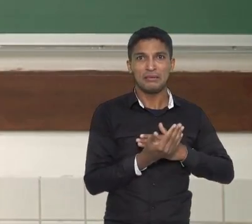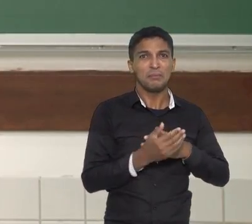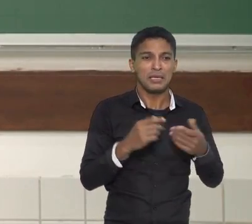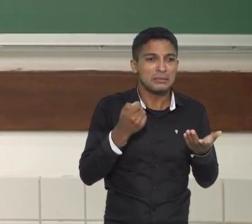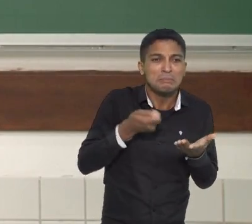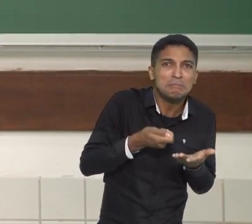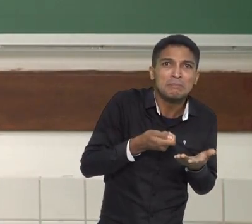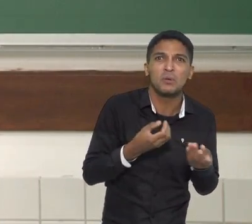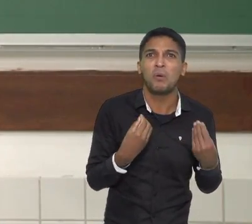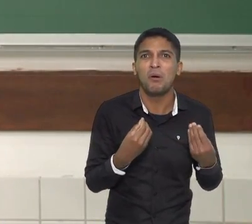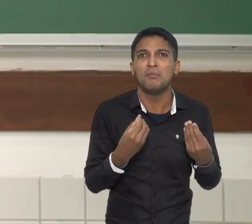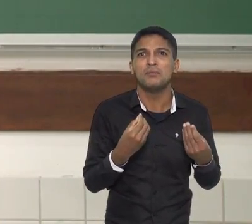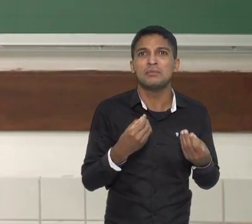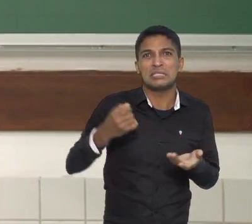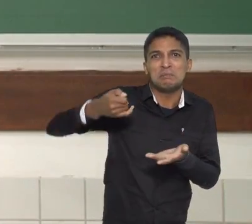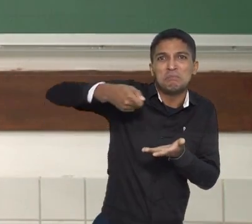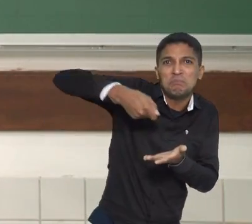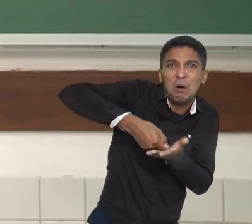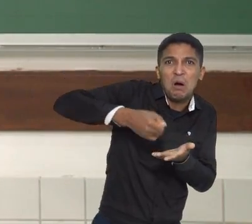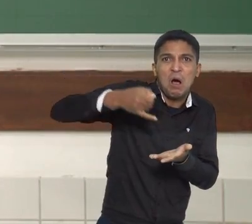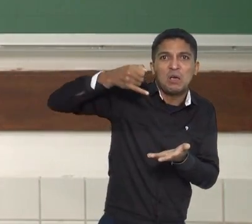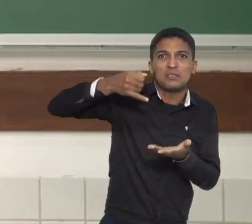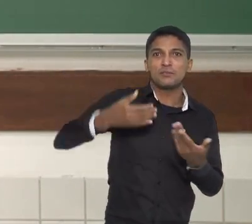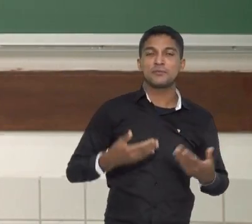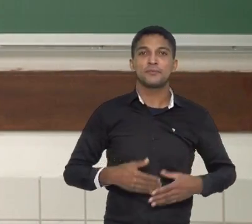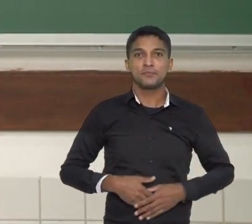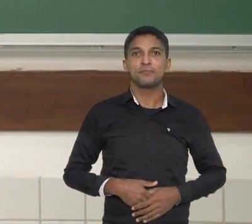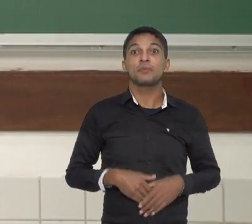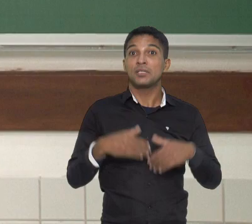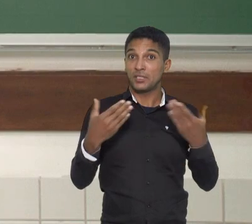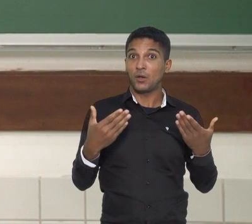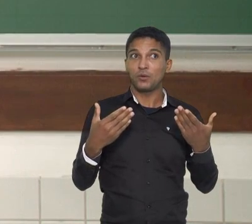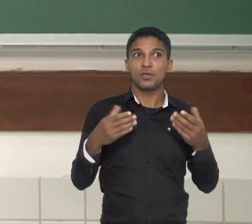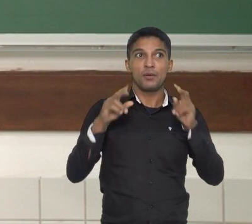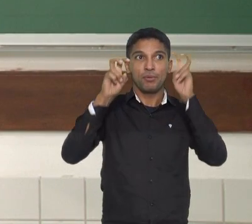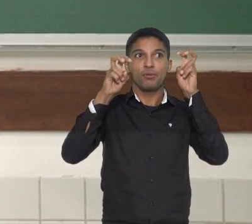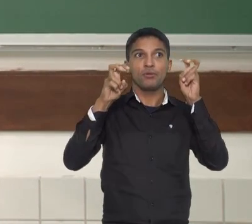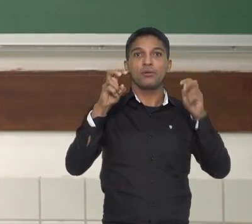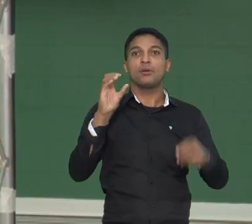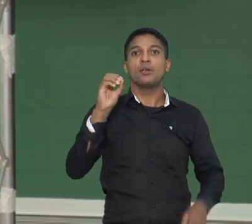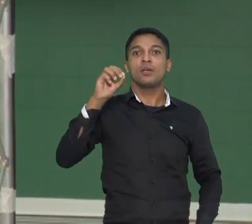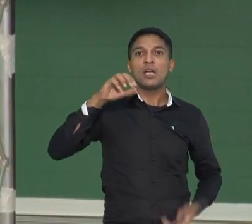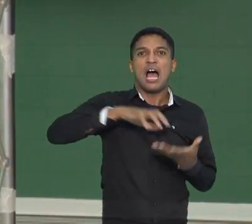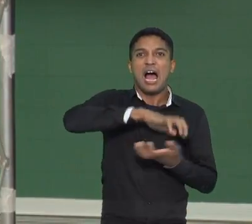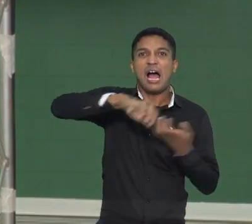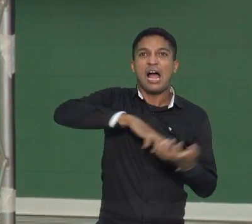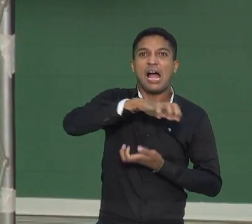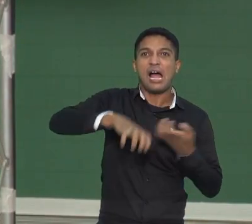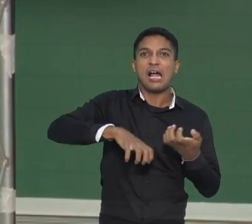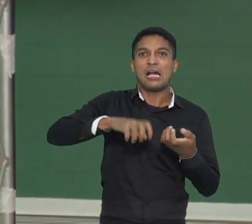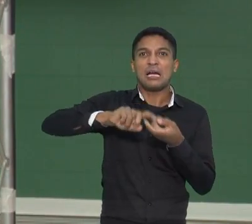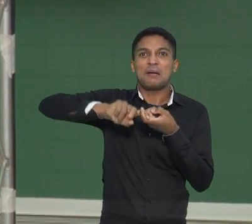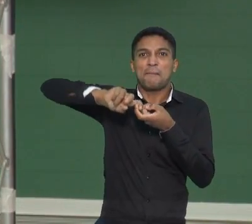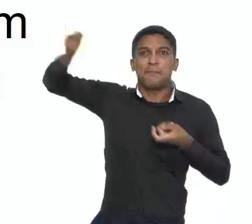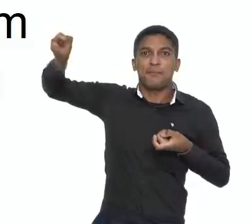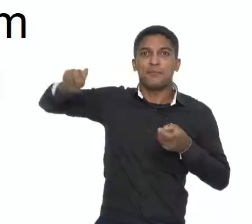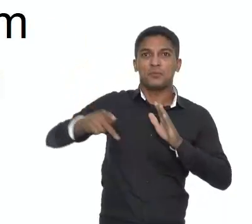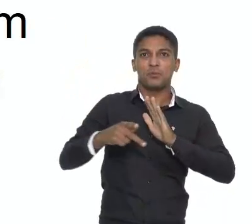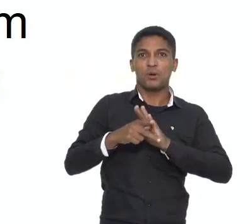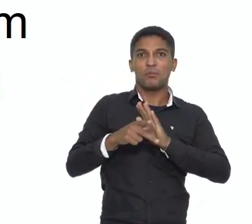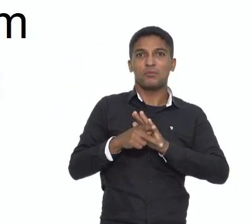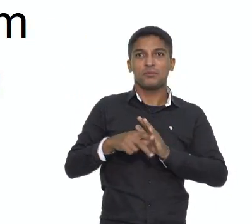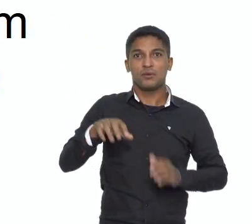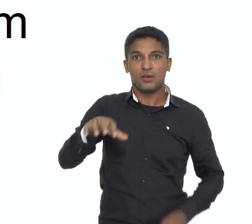aqui? Conjuração baiana, né, nosso tema da aula de hoje. Diante dos problemas sociais e econômicos que haviam na Bahia, ocorreu